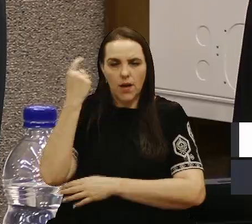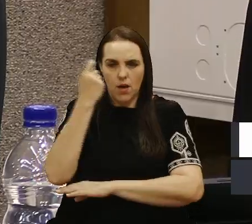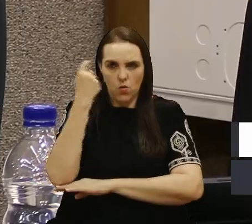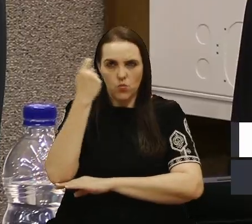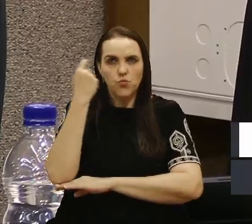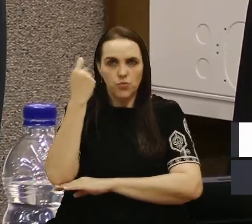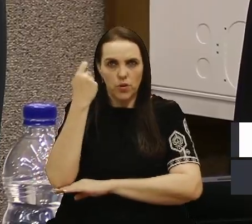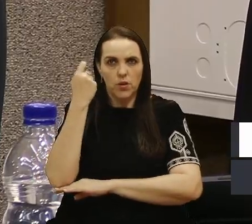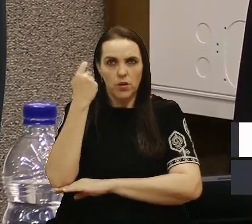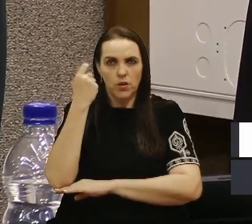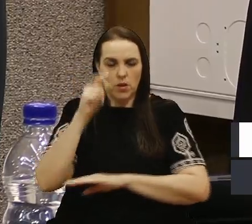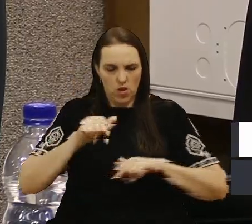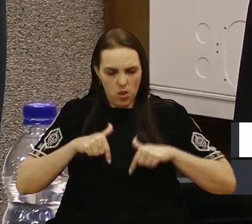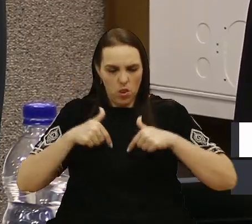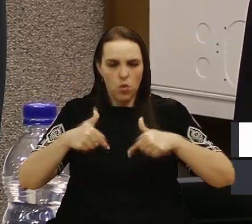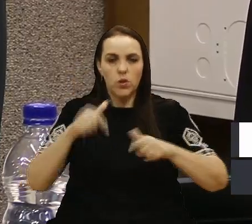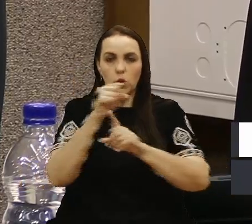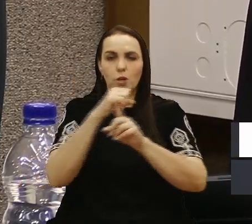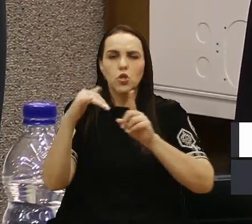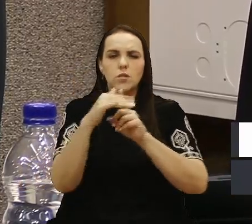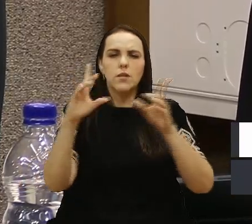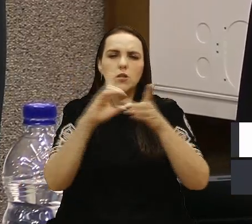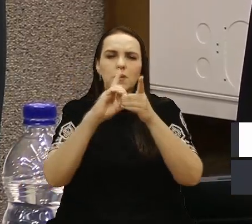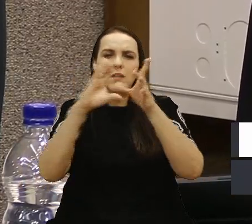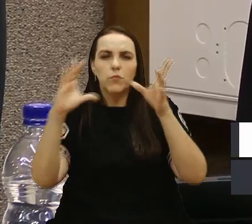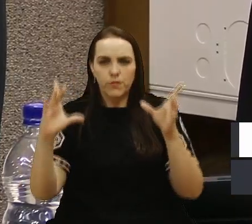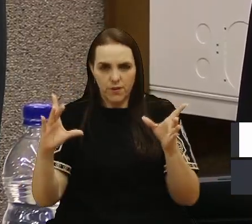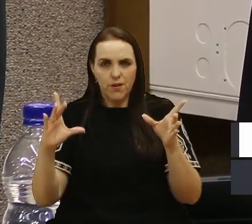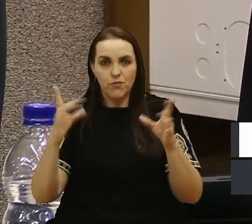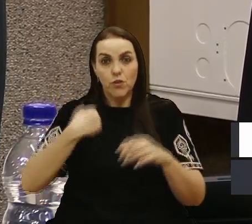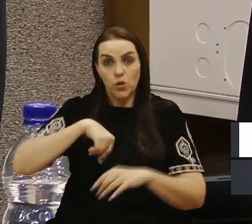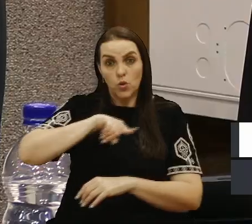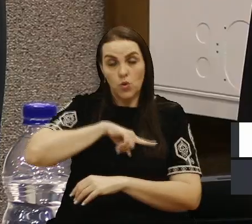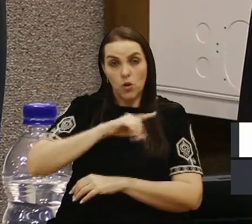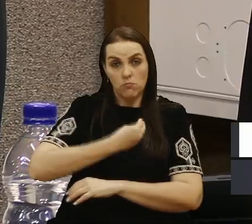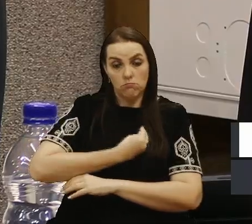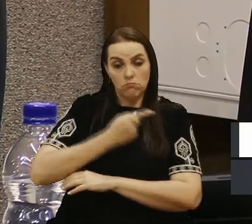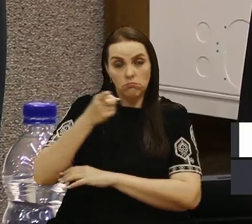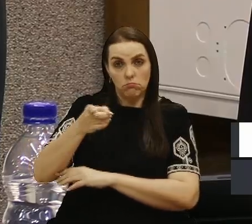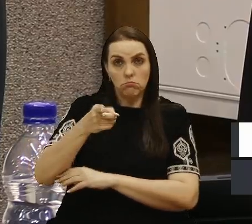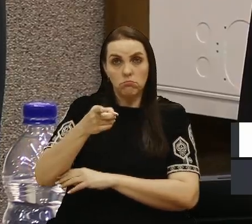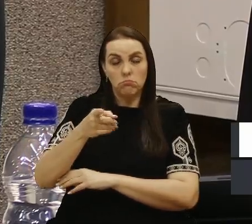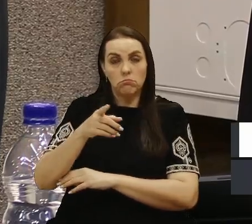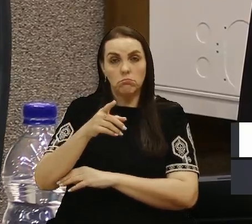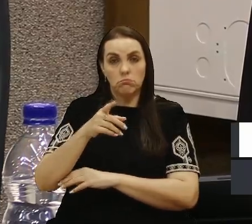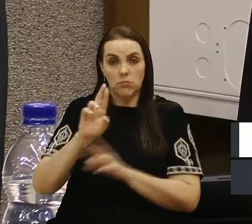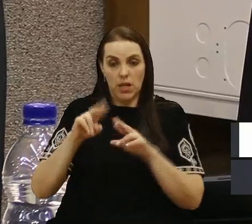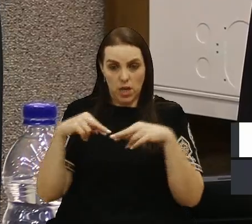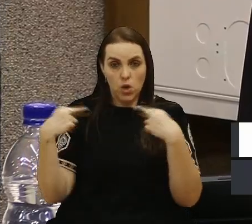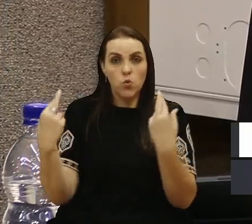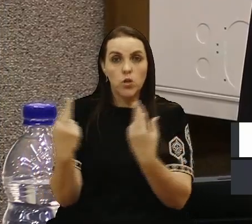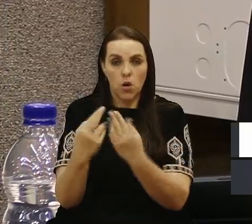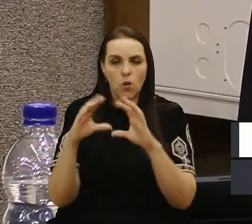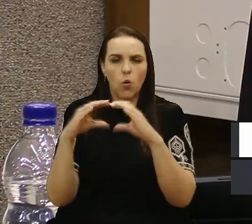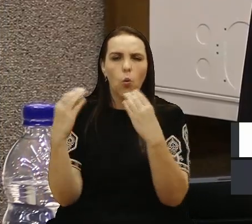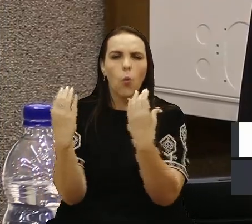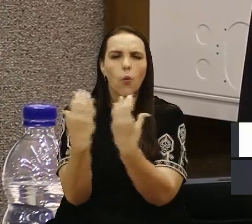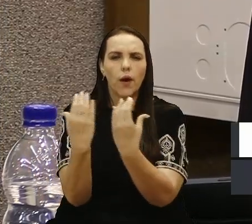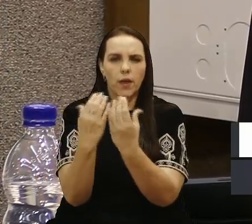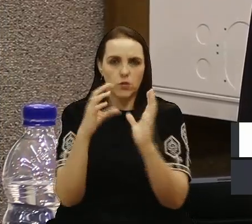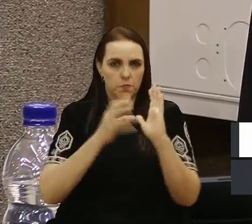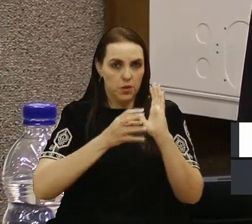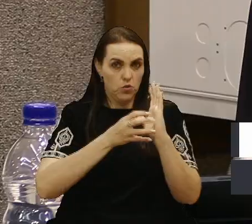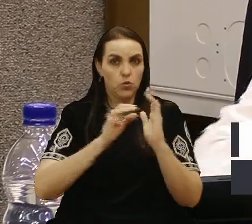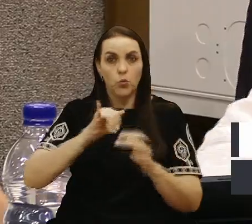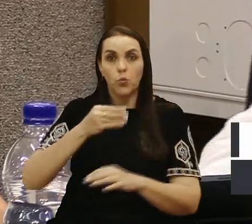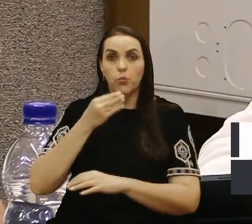militante de uma sociedade mais democrática. E nós estivemos no congresso do nosso partido, Andressa, e eu tive a oportunidade de conversar